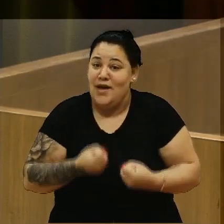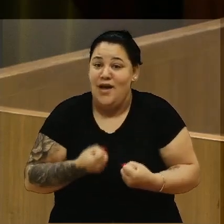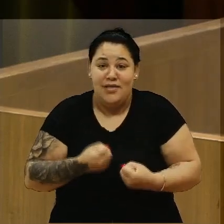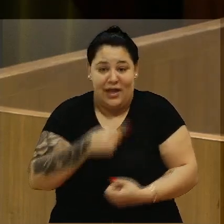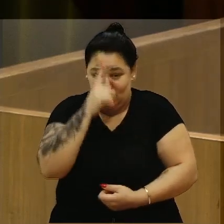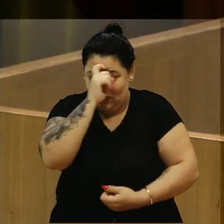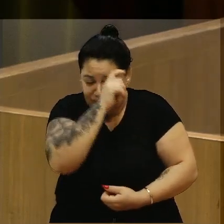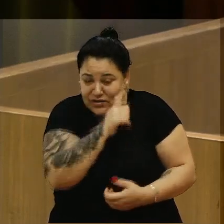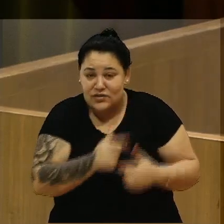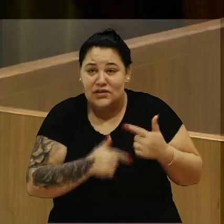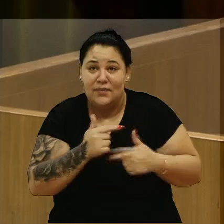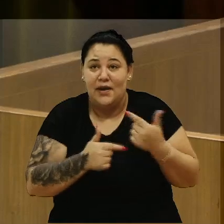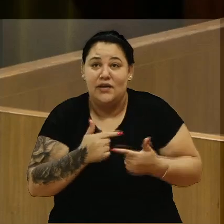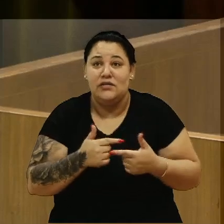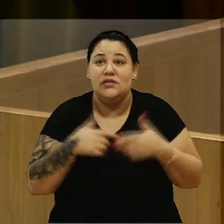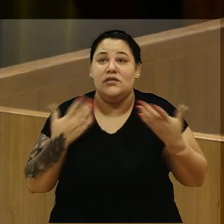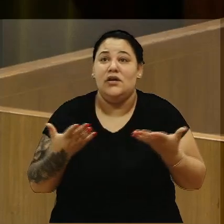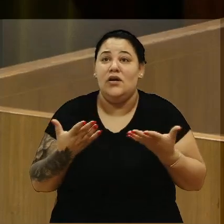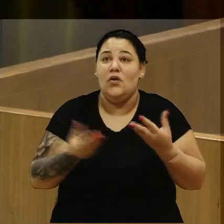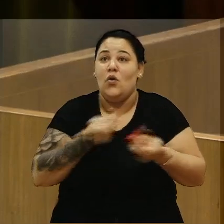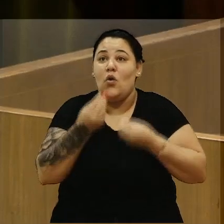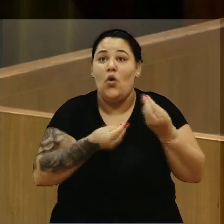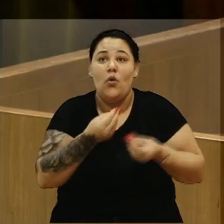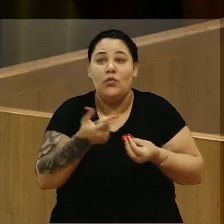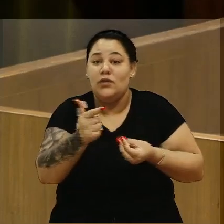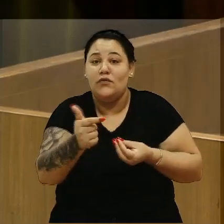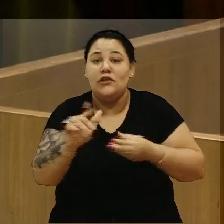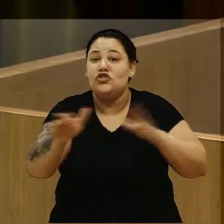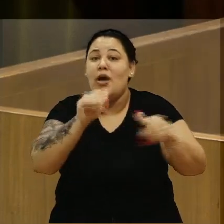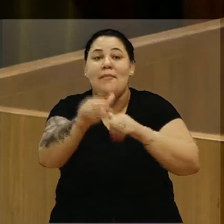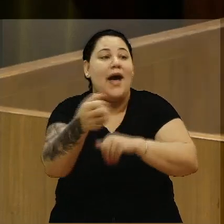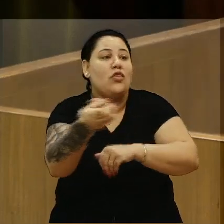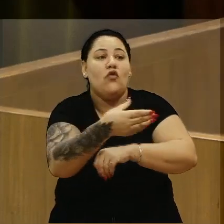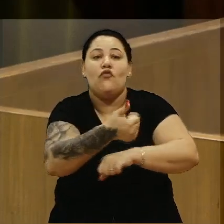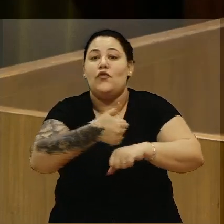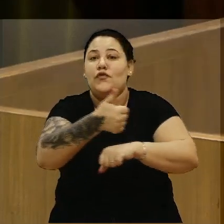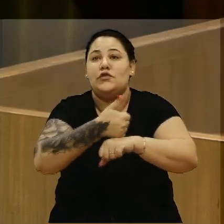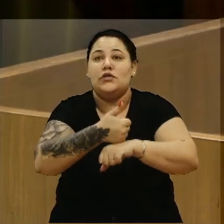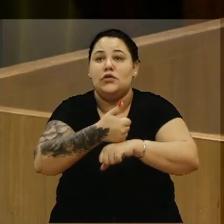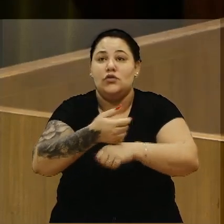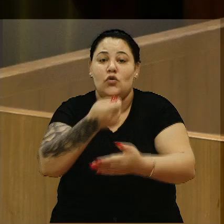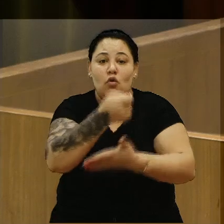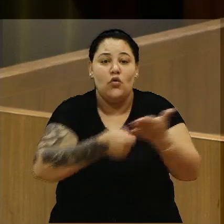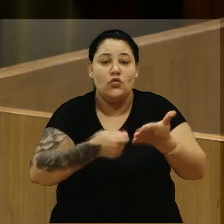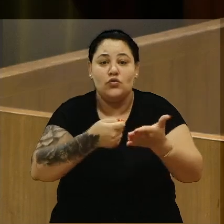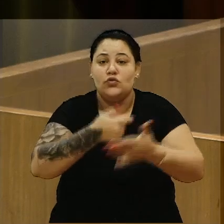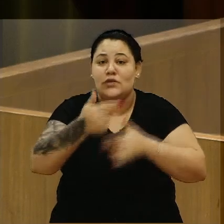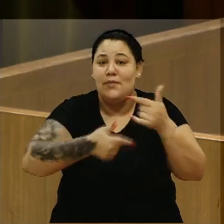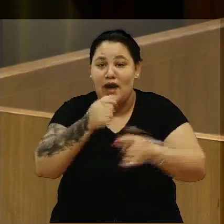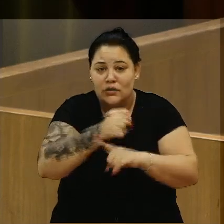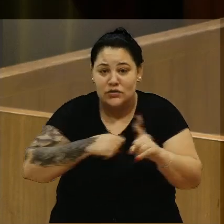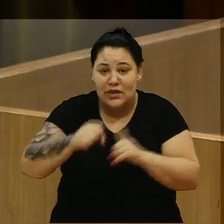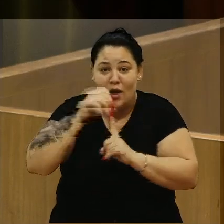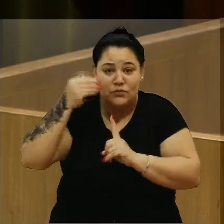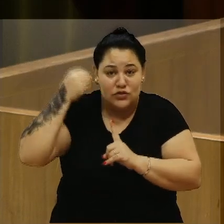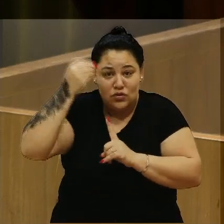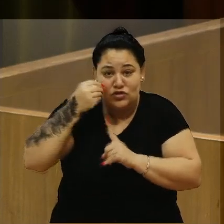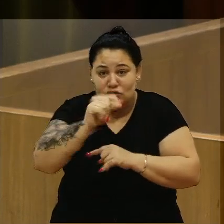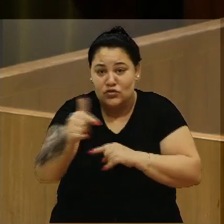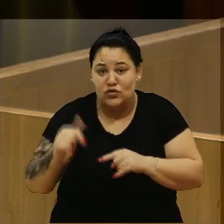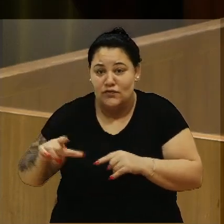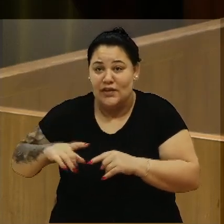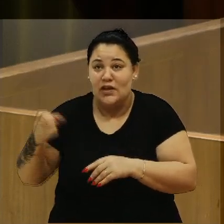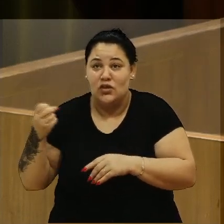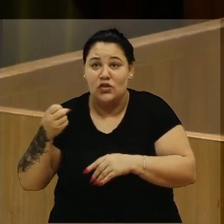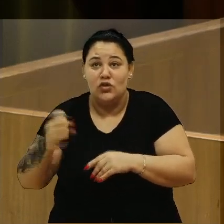assim não vão haver chamamentos de novos profissionais dos concursos do Serviço Social, da Psicologia e dos outros? Nós teremos abertura de 2 novos